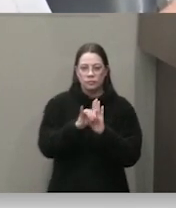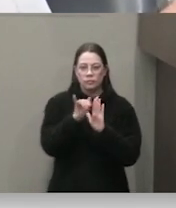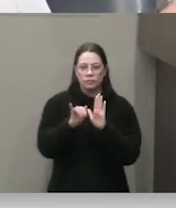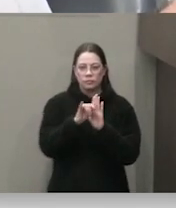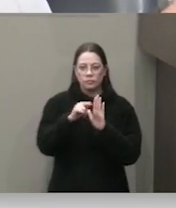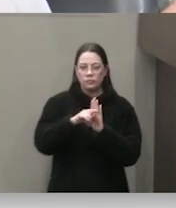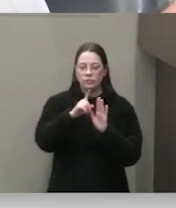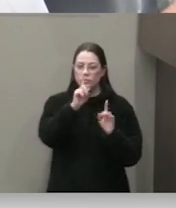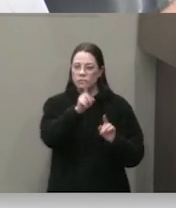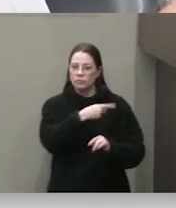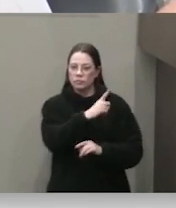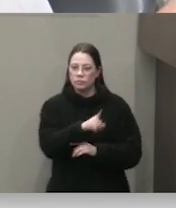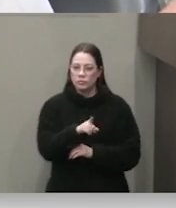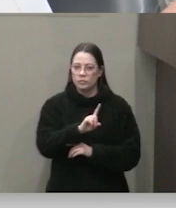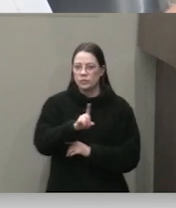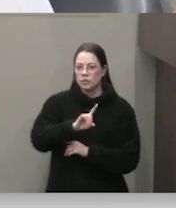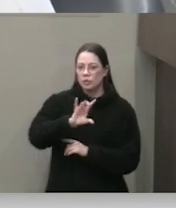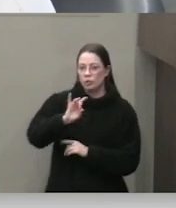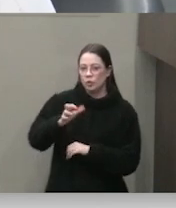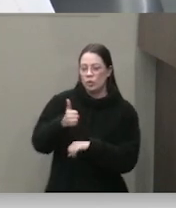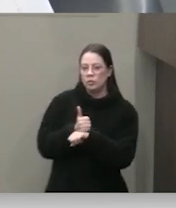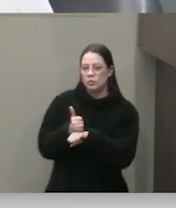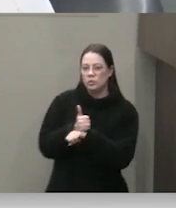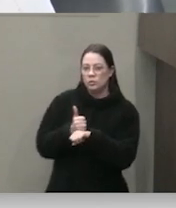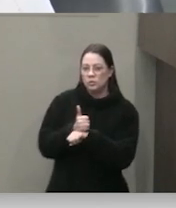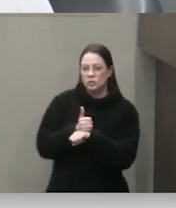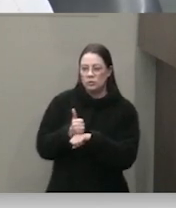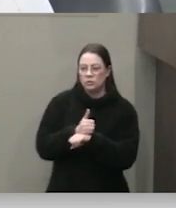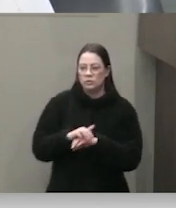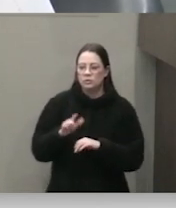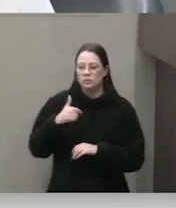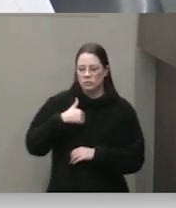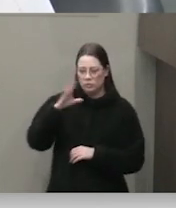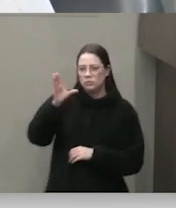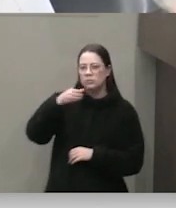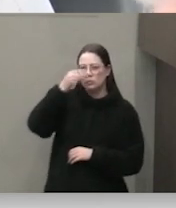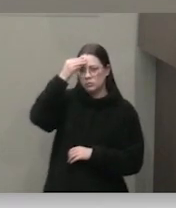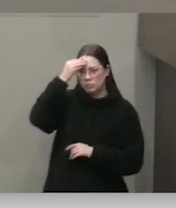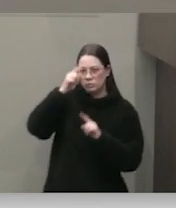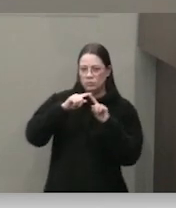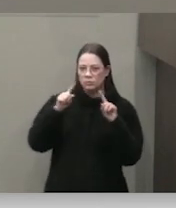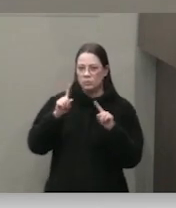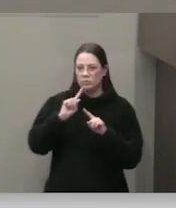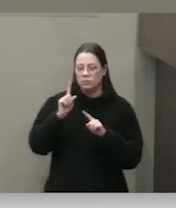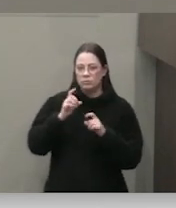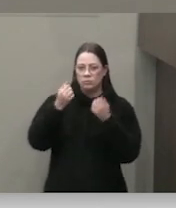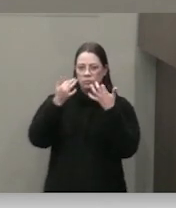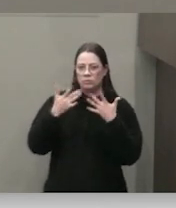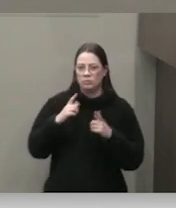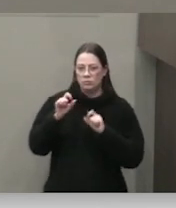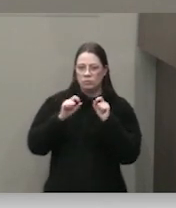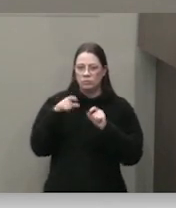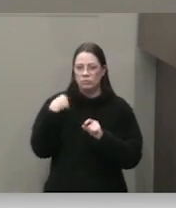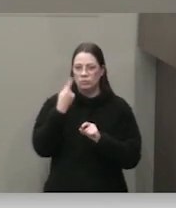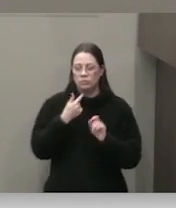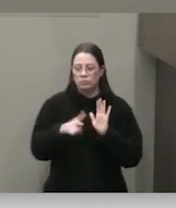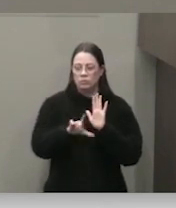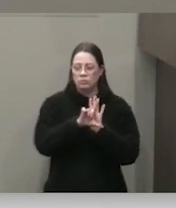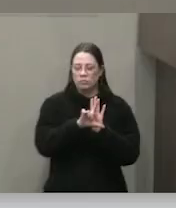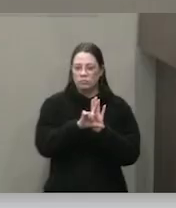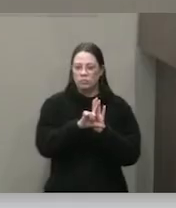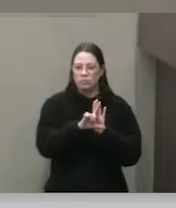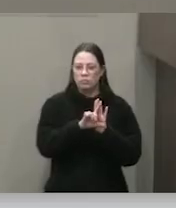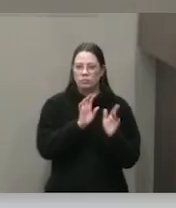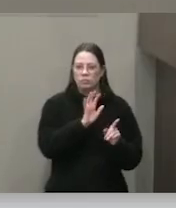trazer a não identificação do profissional que está ali, né? Eu entendo, presidente, mas não é isso que diz a lei, que a gente vai estar derrubando